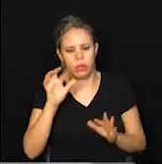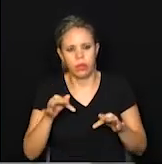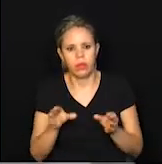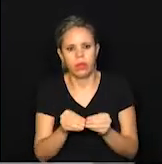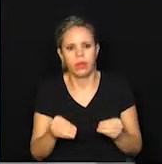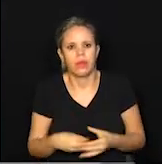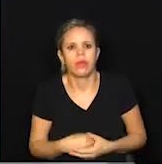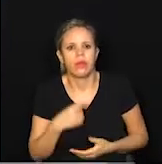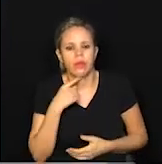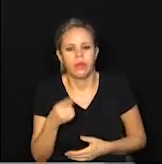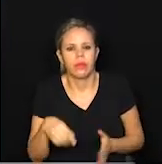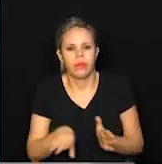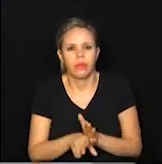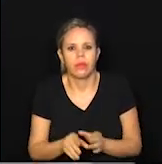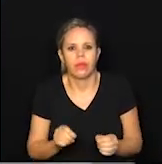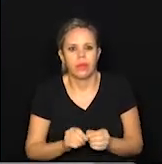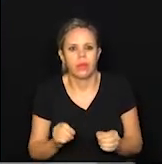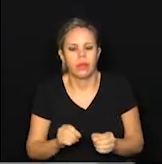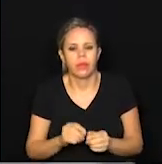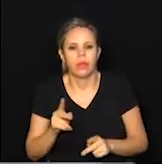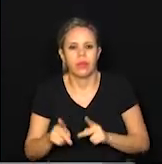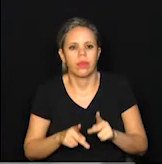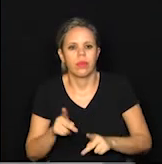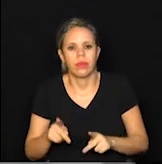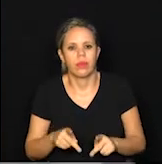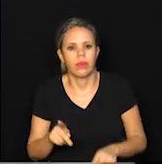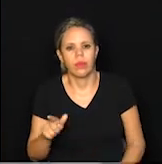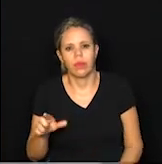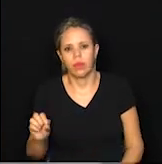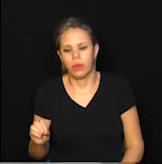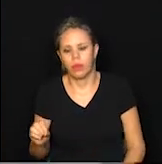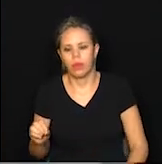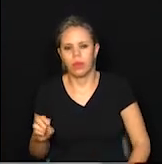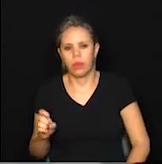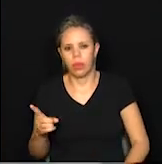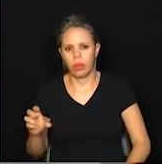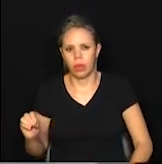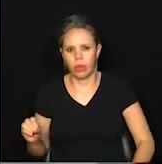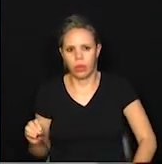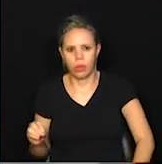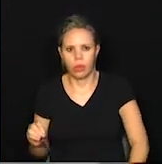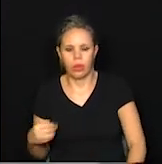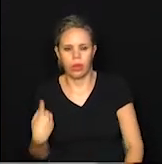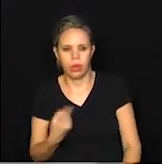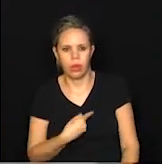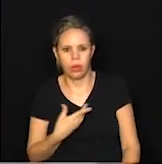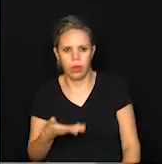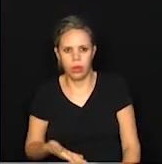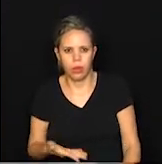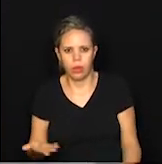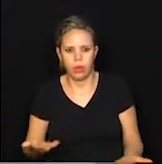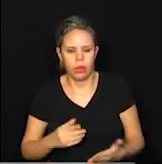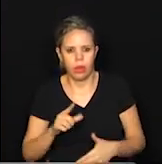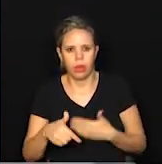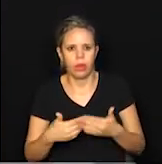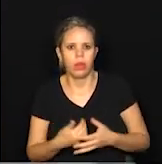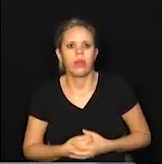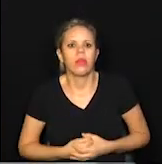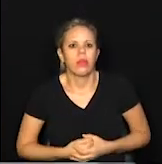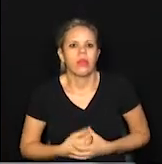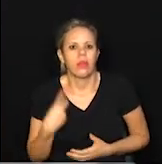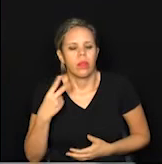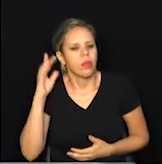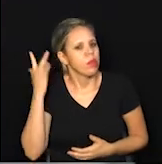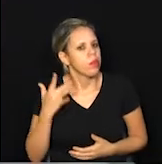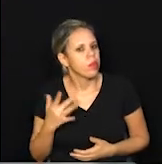os questionamentos que já foram feitos pelo Paulo, pelo Eduardo e também por nós agora na sequência. Vereadora